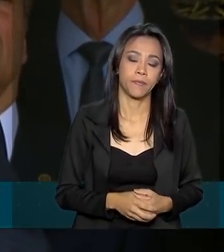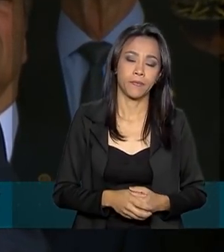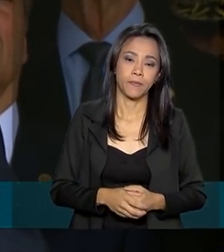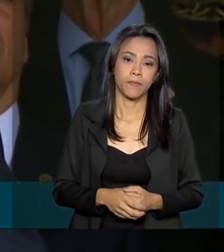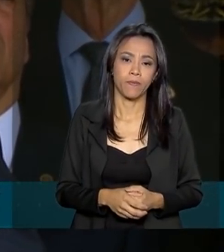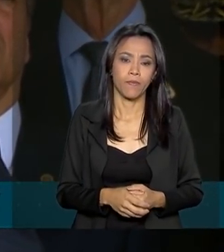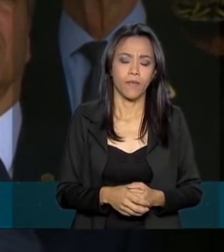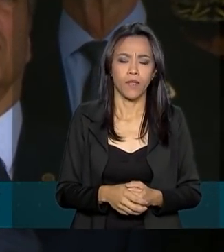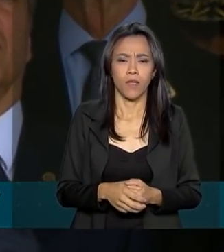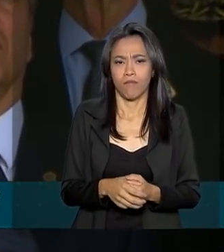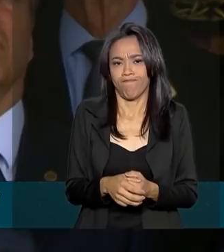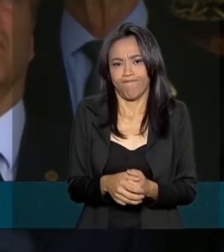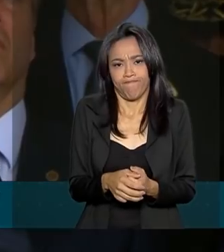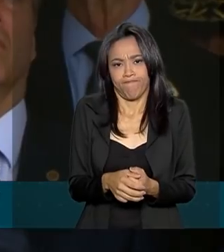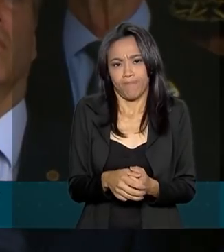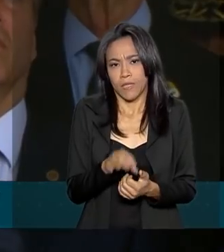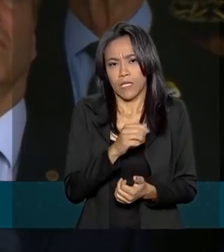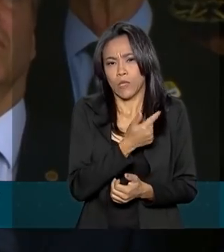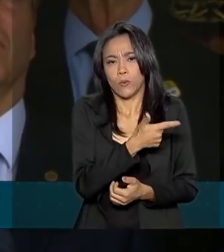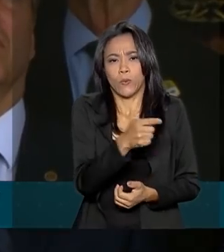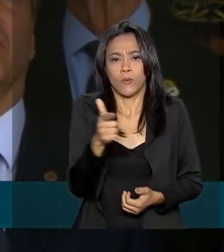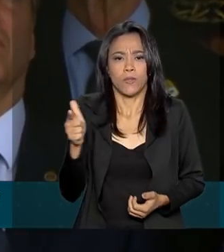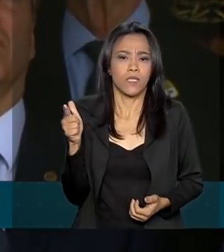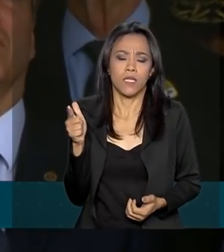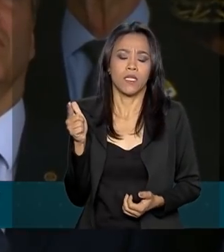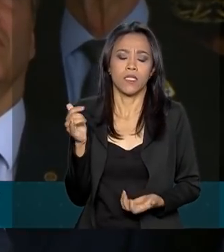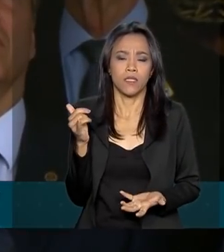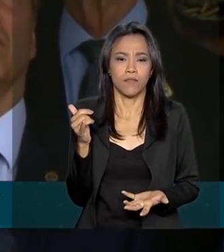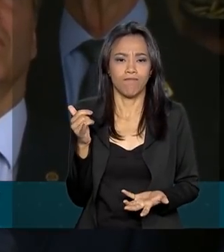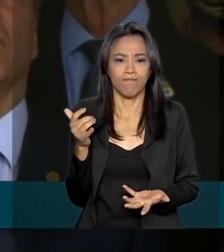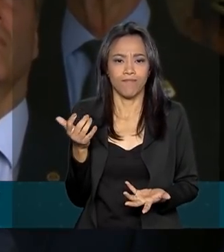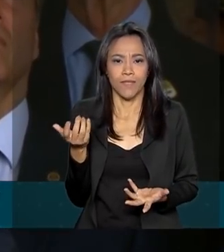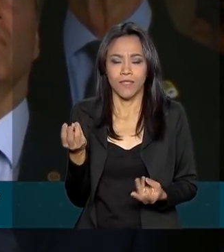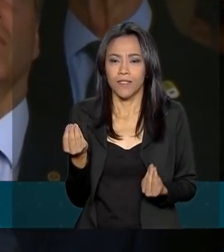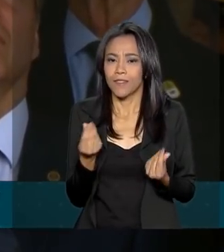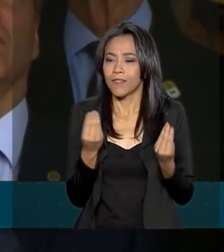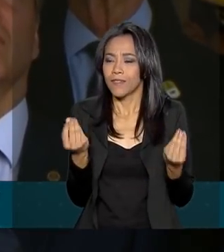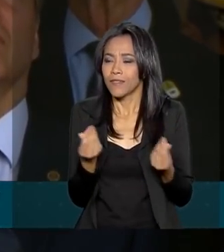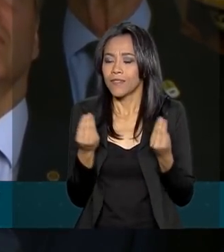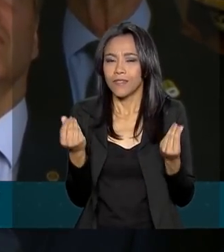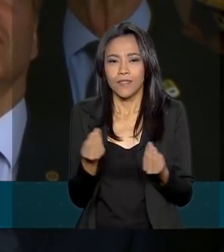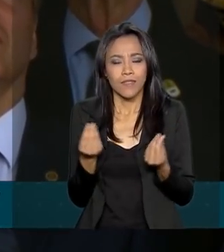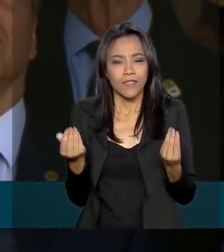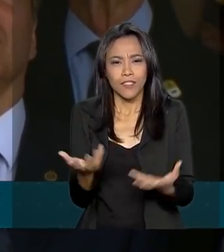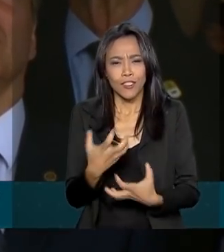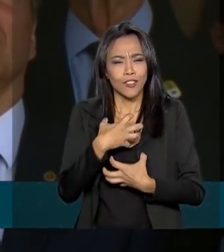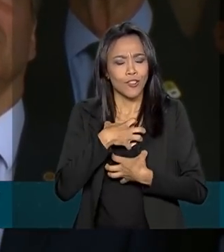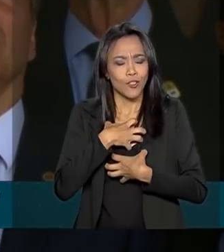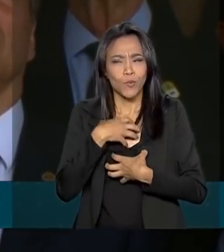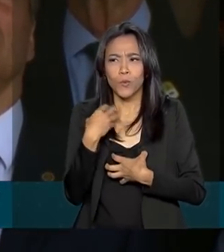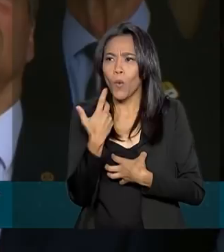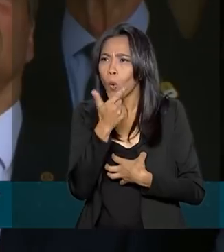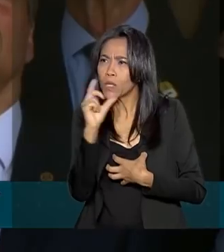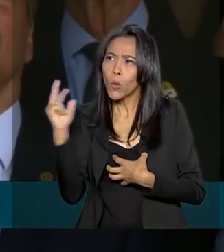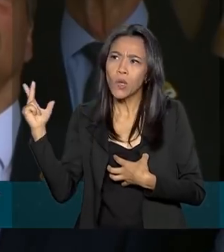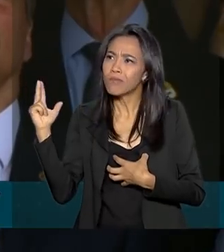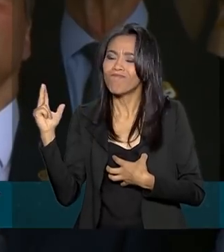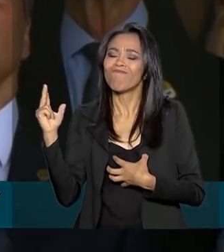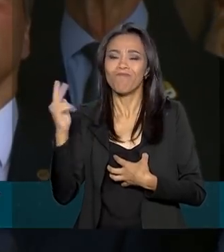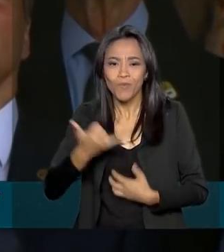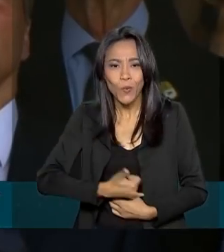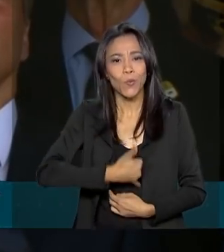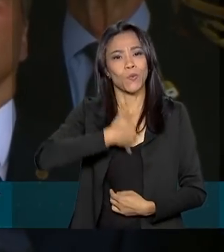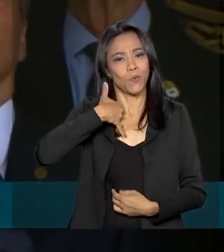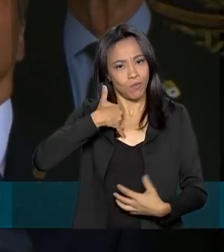Não existe orgulho e satisfação maior do chegar à função que tenho no